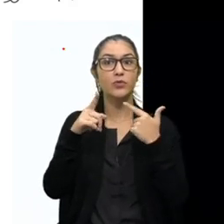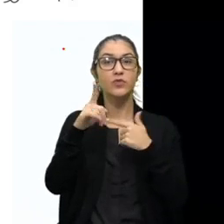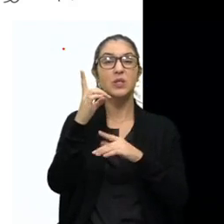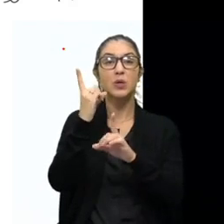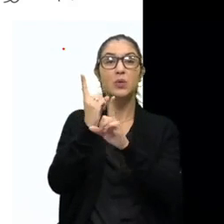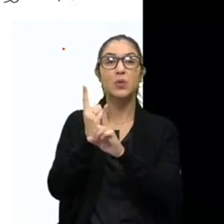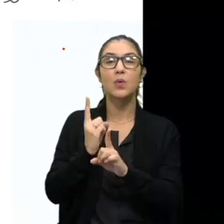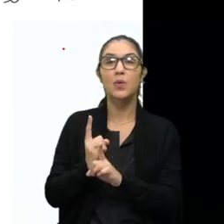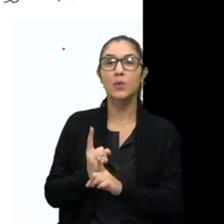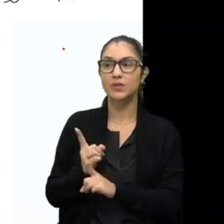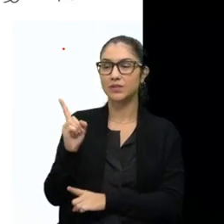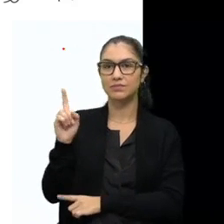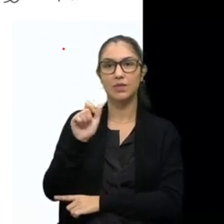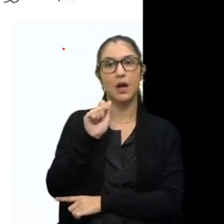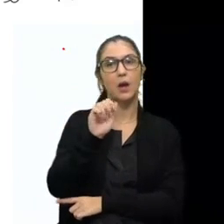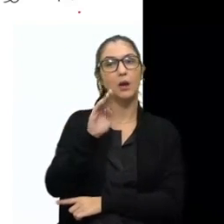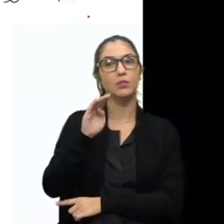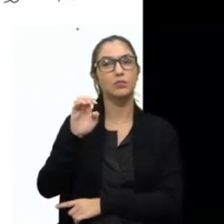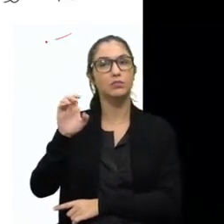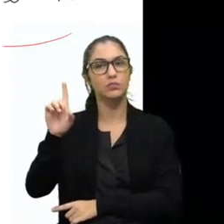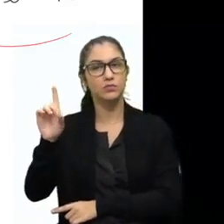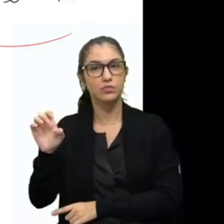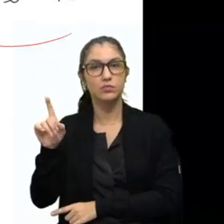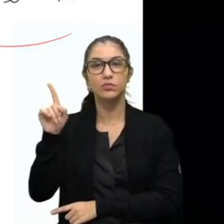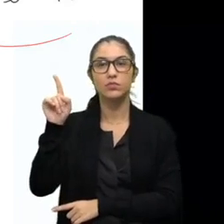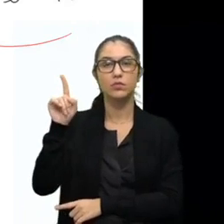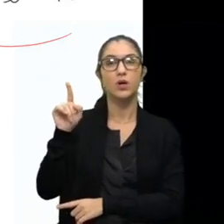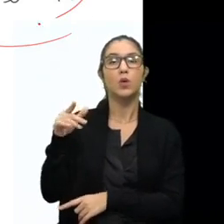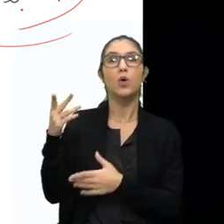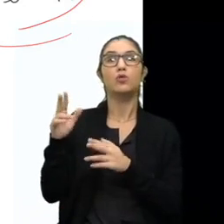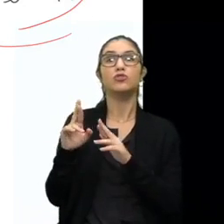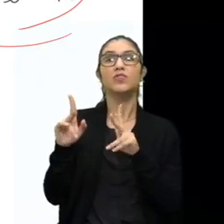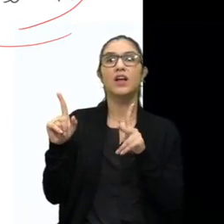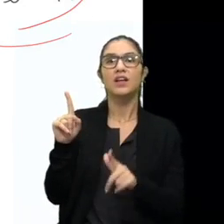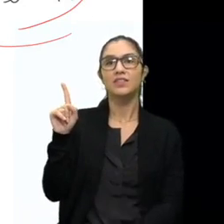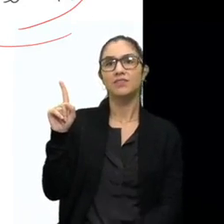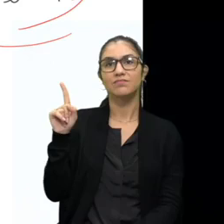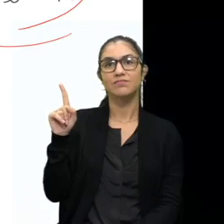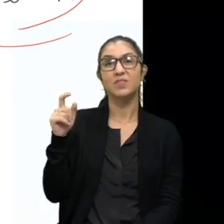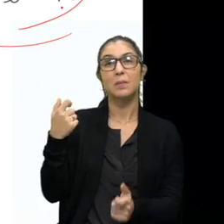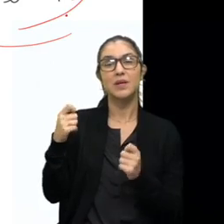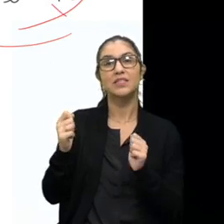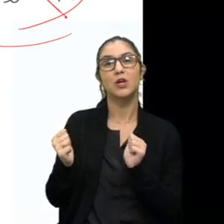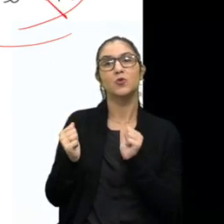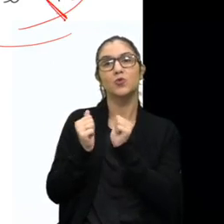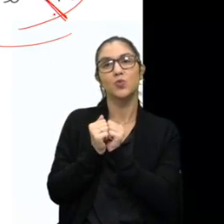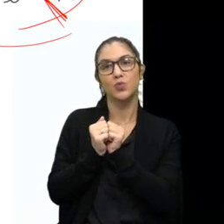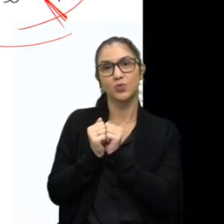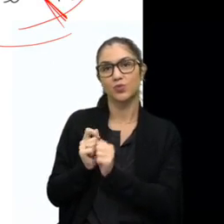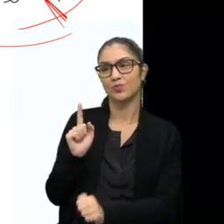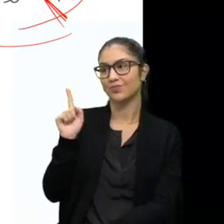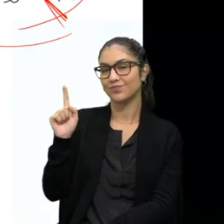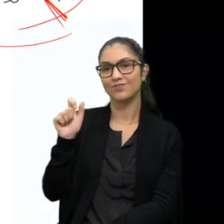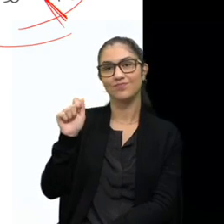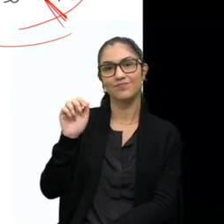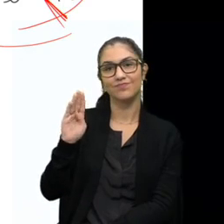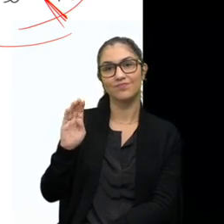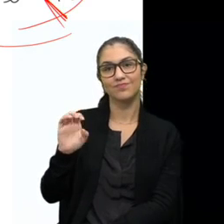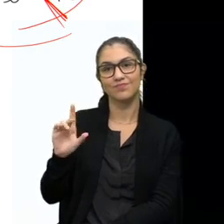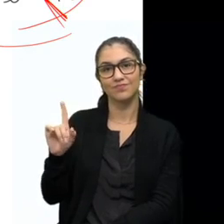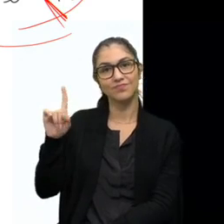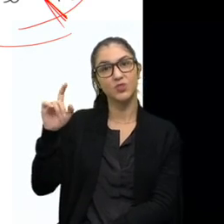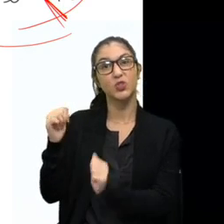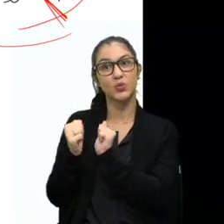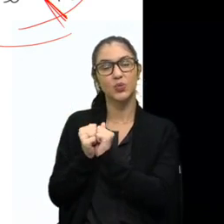achar alfabeto, né? O alfabeto que diferencia para o aluno surdo é que ele deve vir acompanhado do alfabeto